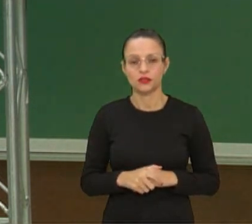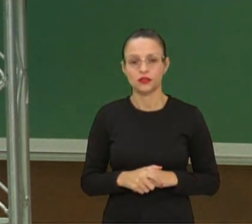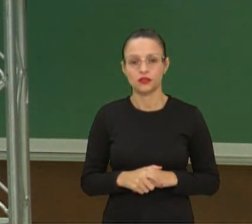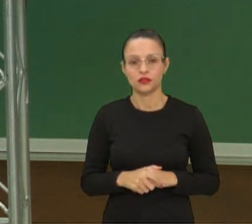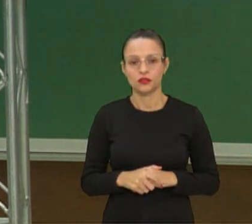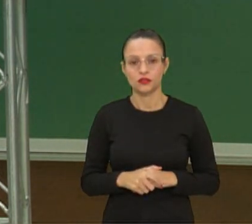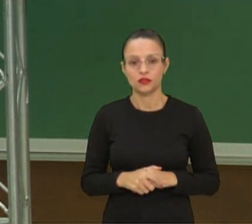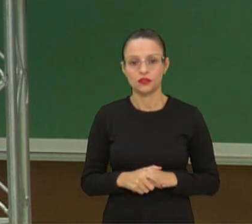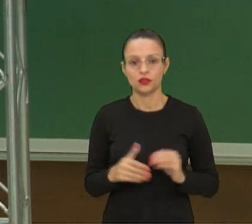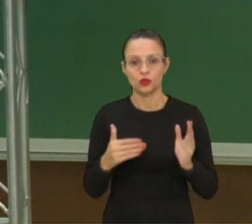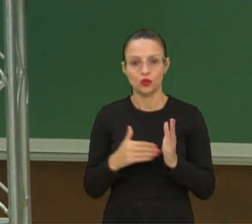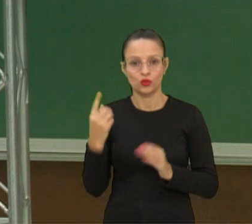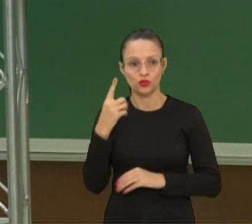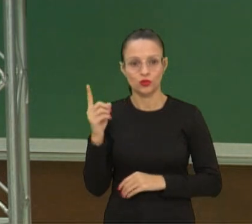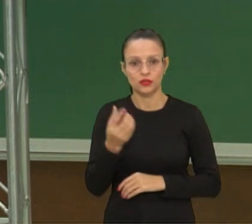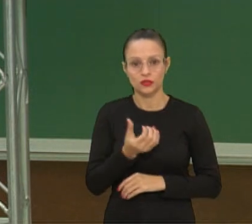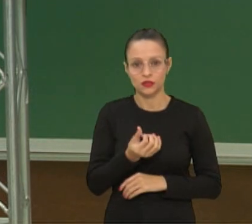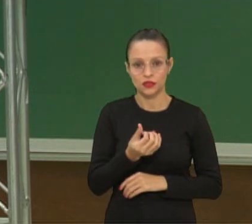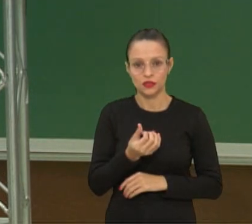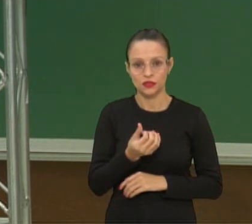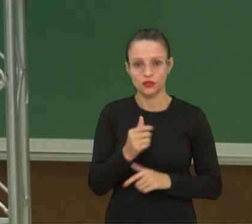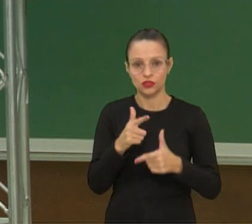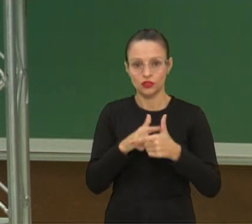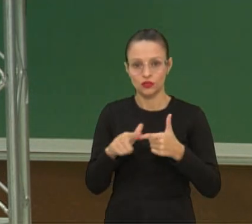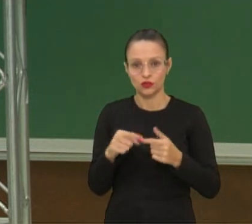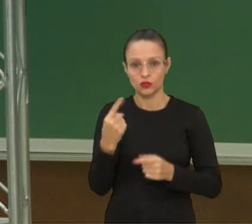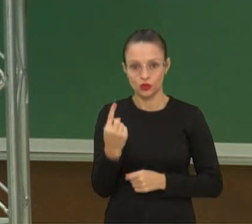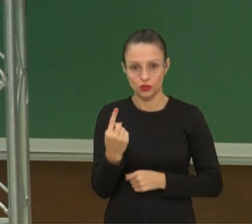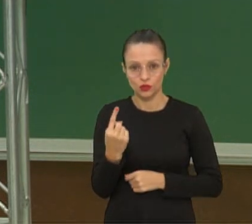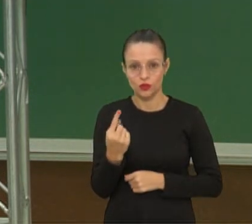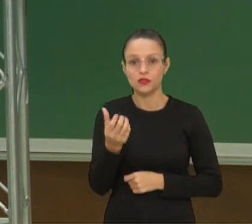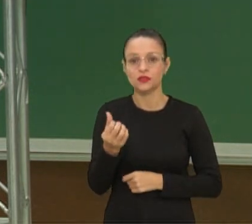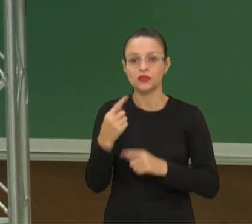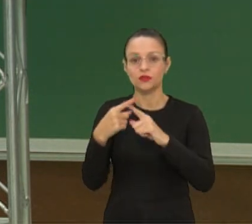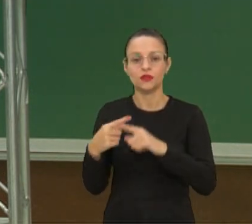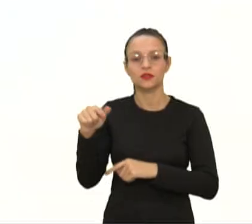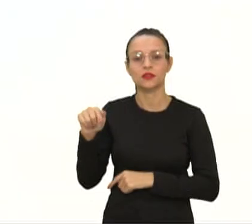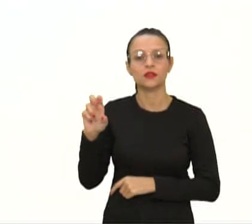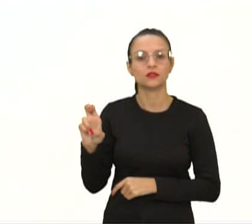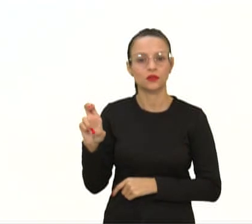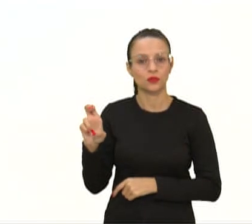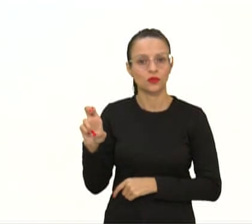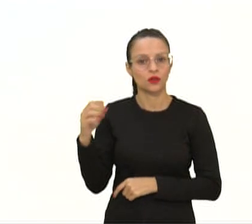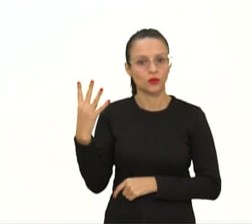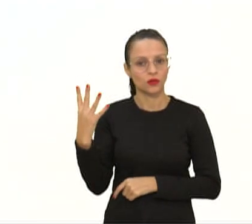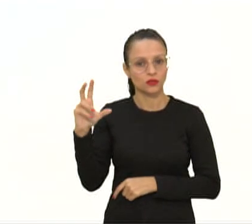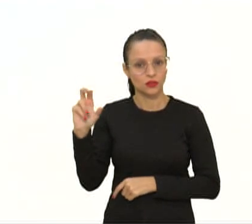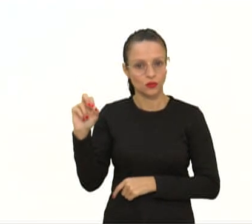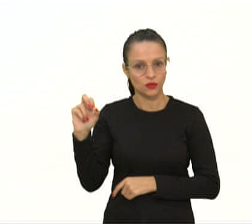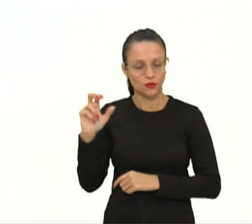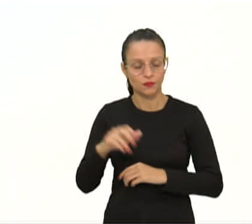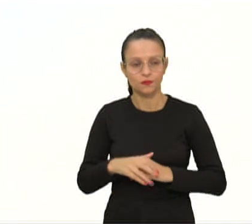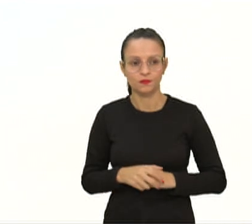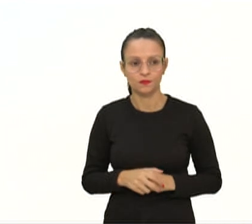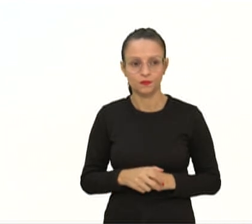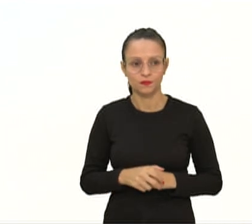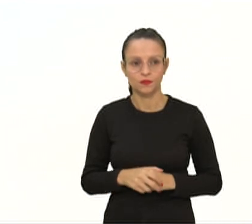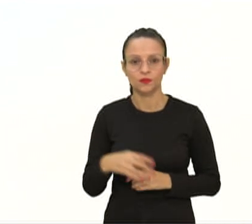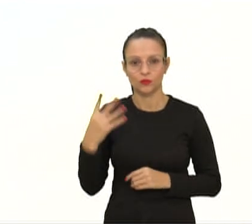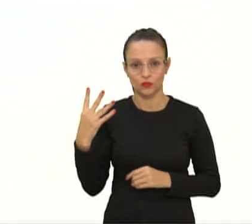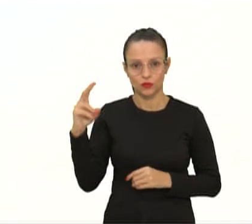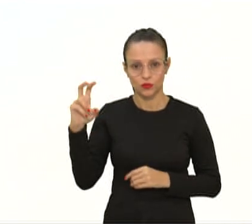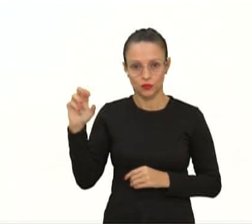E por último, 6 dividido por 1 dá 6. E 6 vezes 75, quanto é? 450. Então,